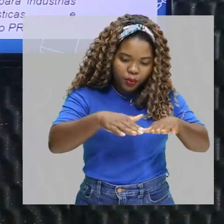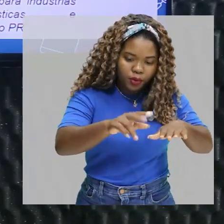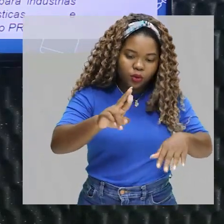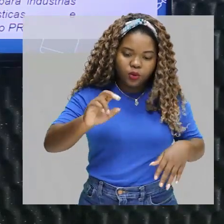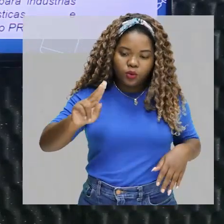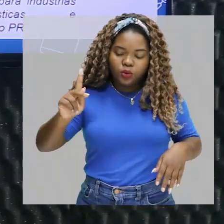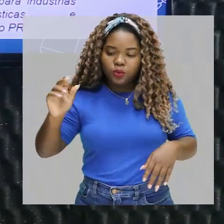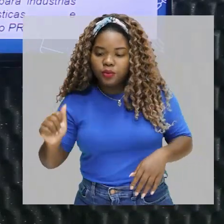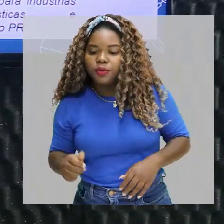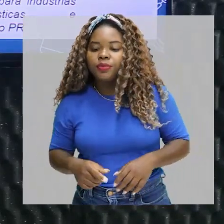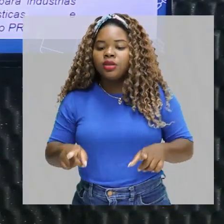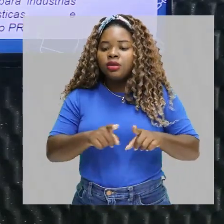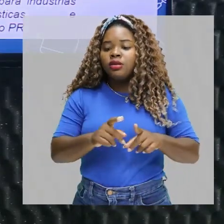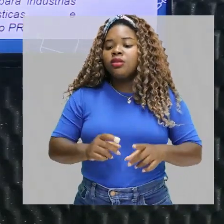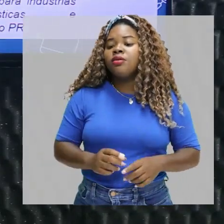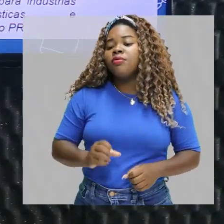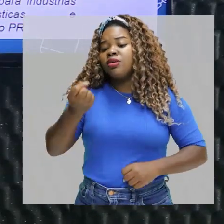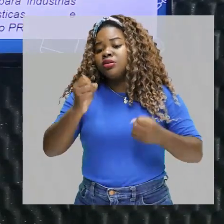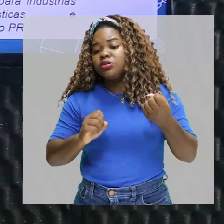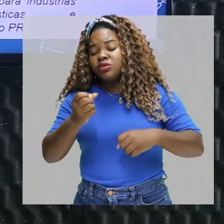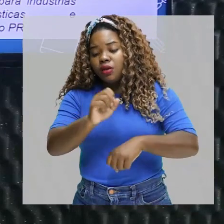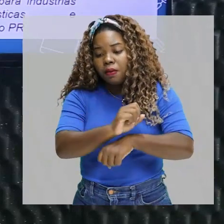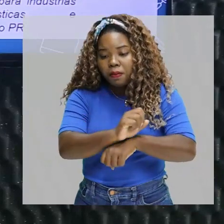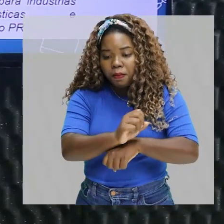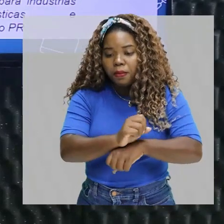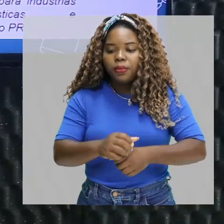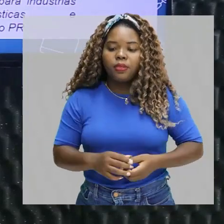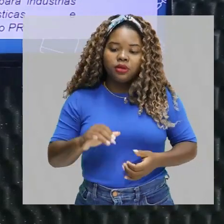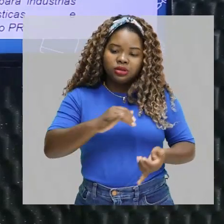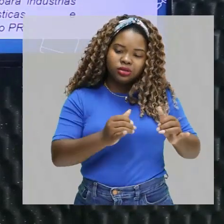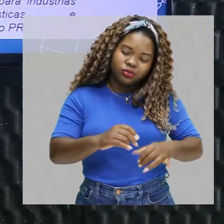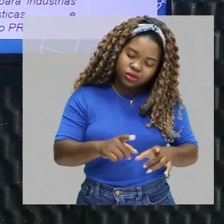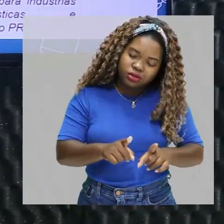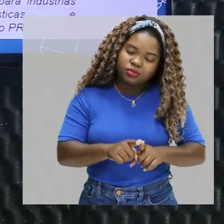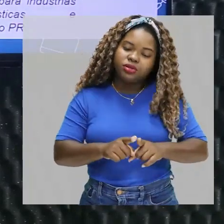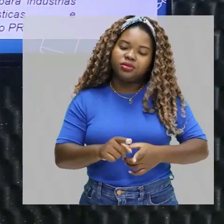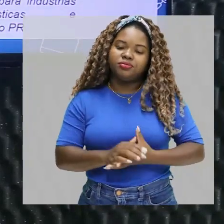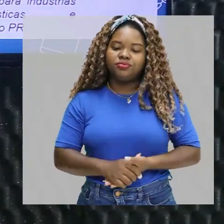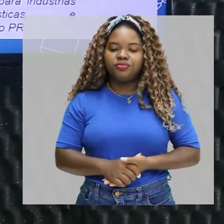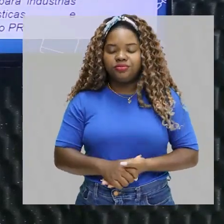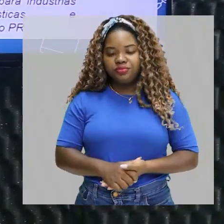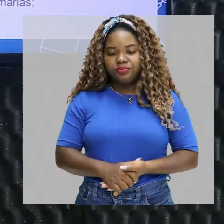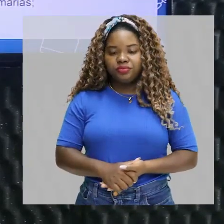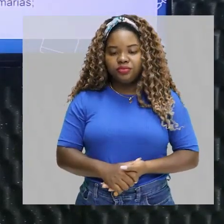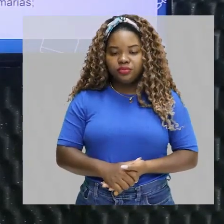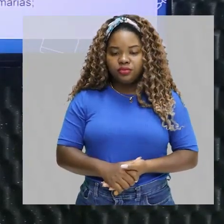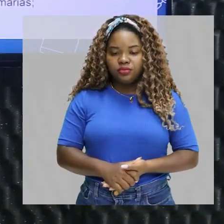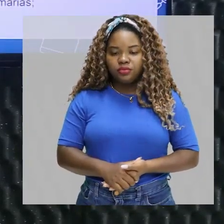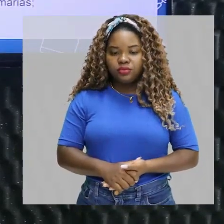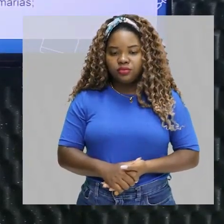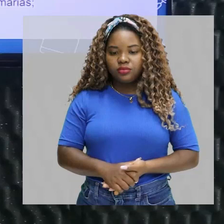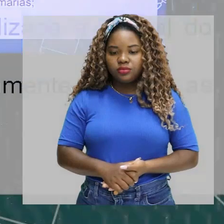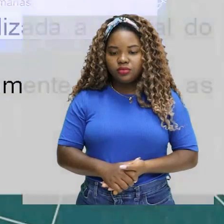temos também destaque para a indústria automobilística química no estado do Paraná justamente próximo ali ao estado de São Paulo bacana